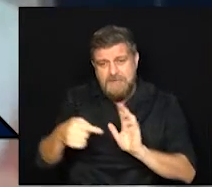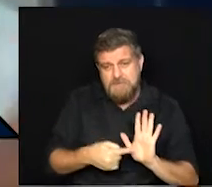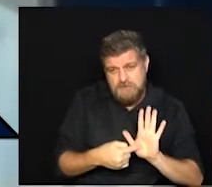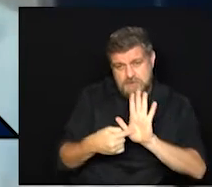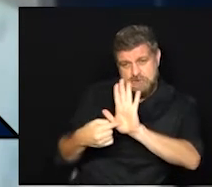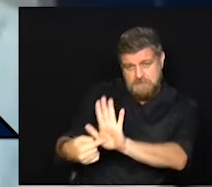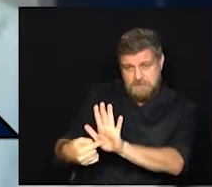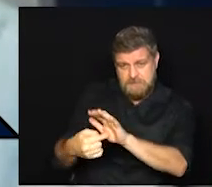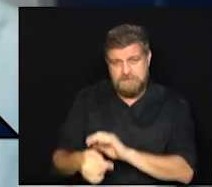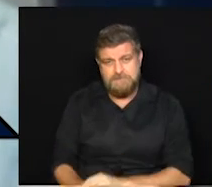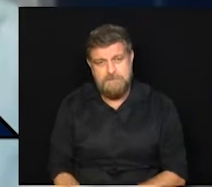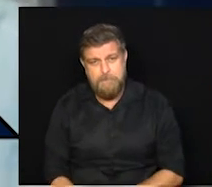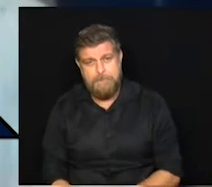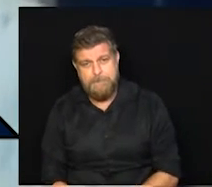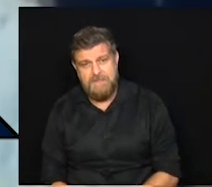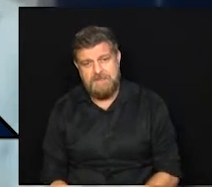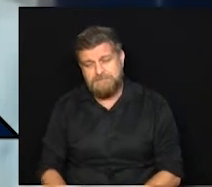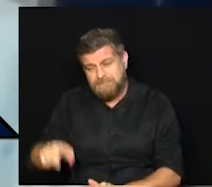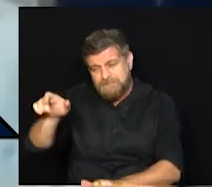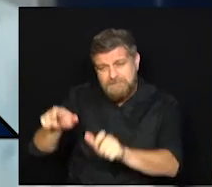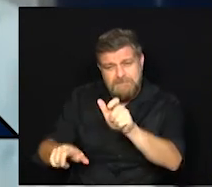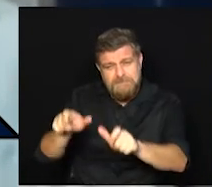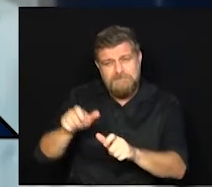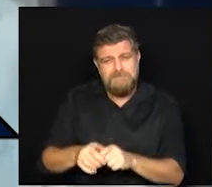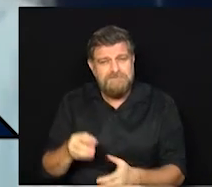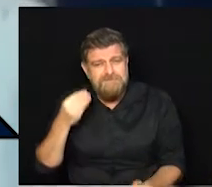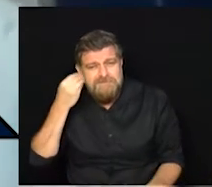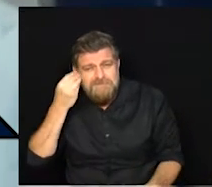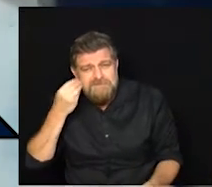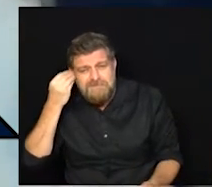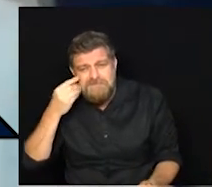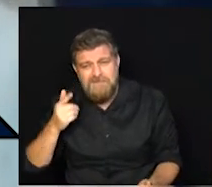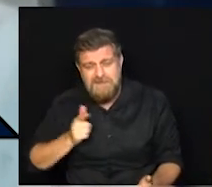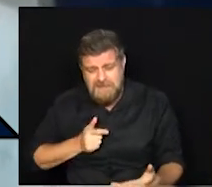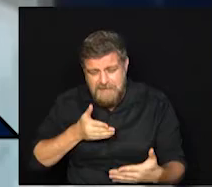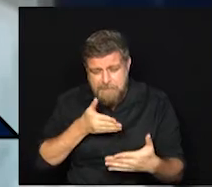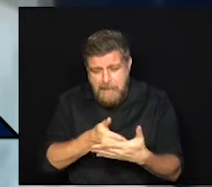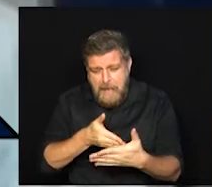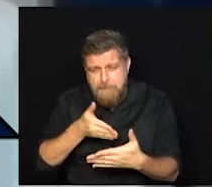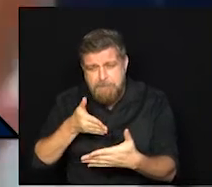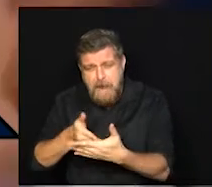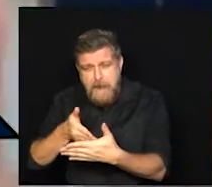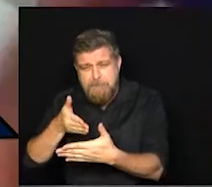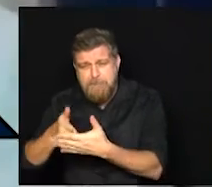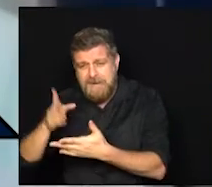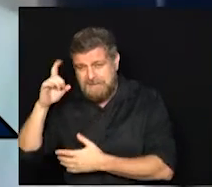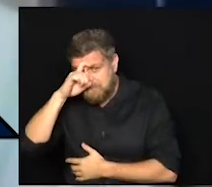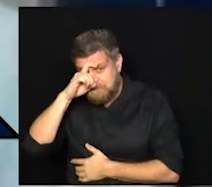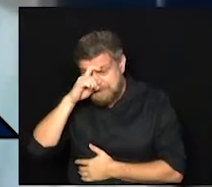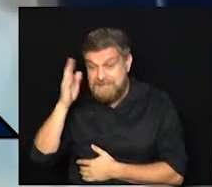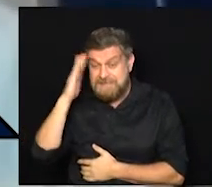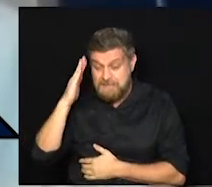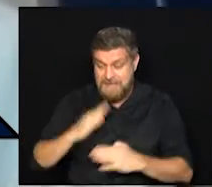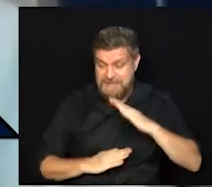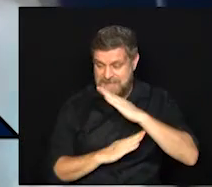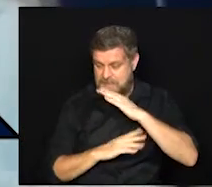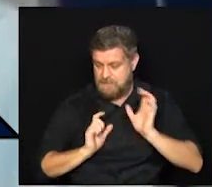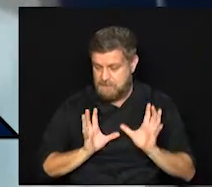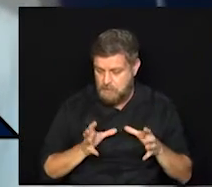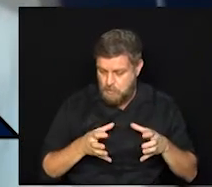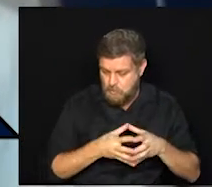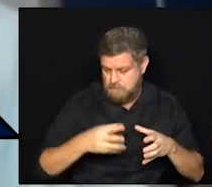se encontram em algum tipo de obstáculo, de dificuldade, saiba que aqui tem uma comissão séria que